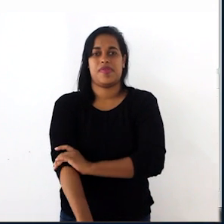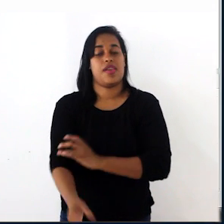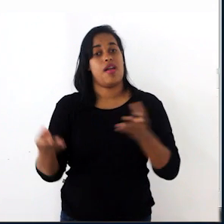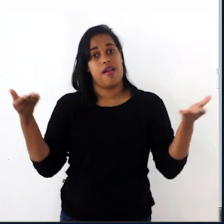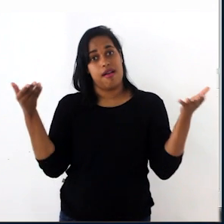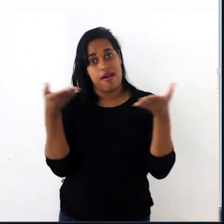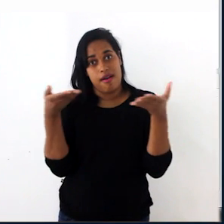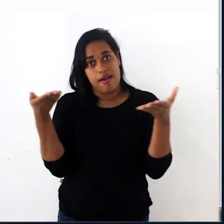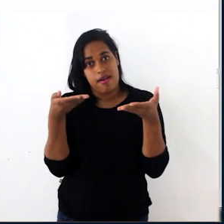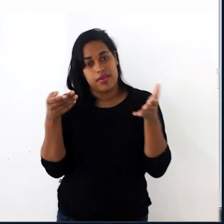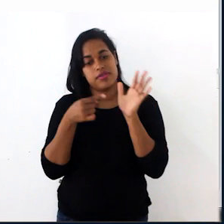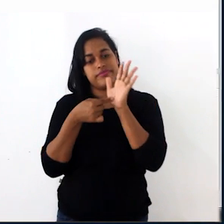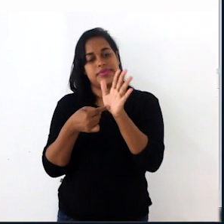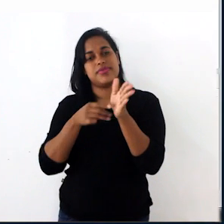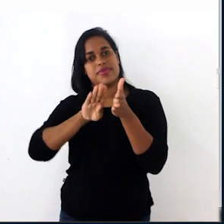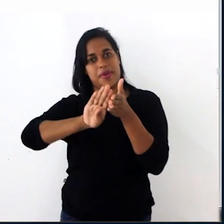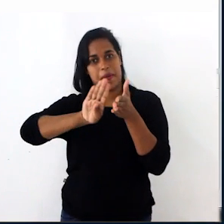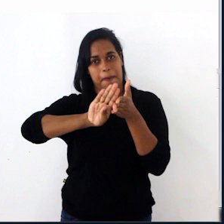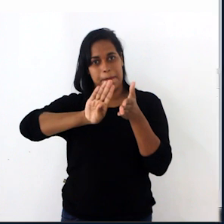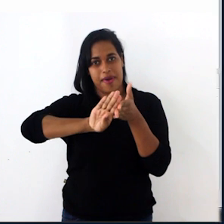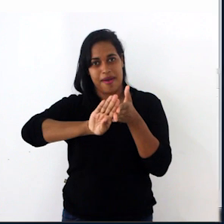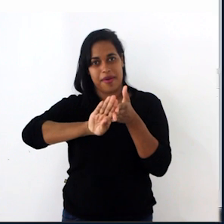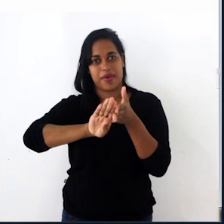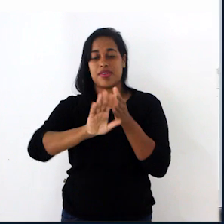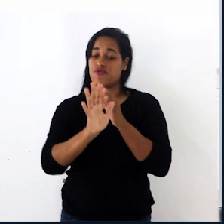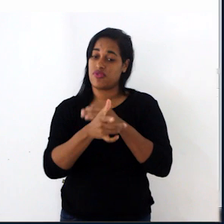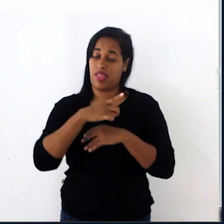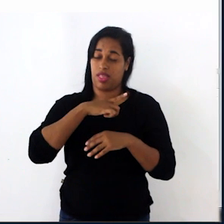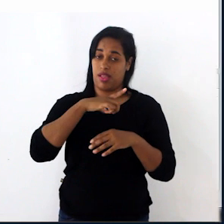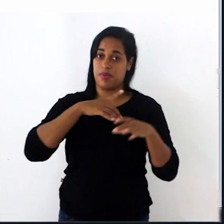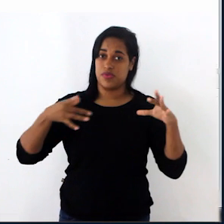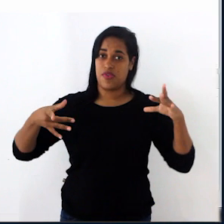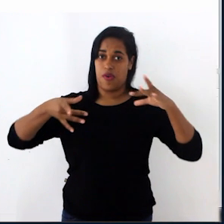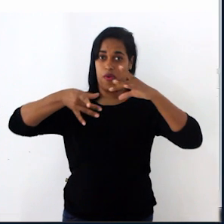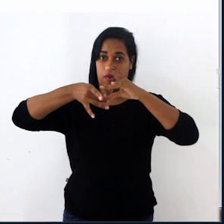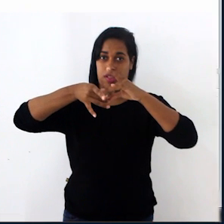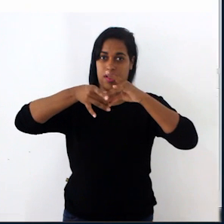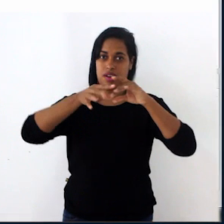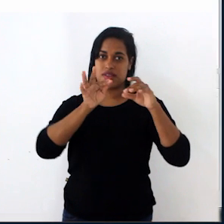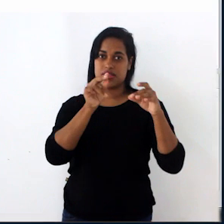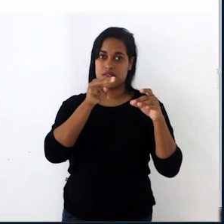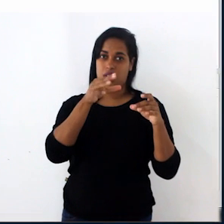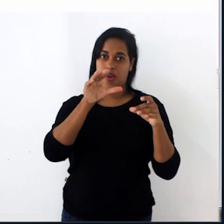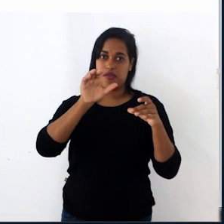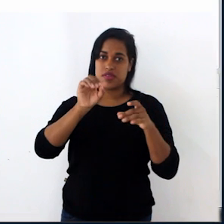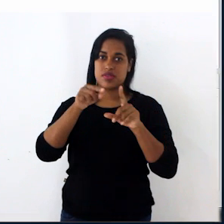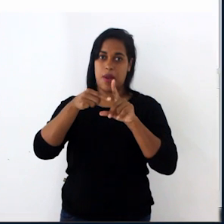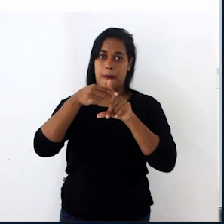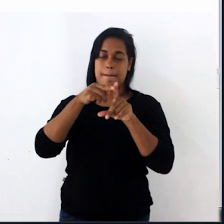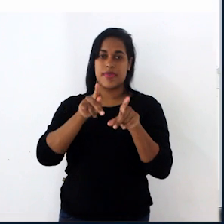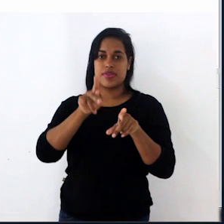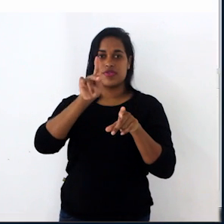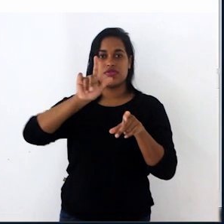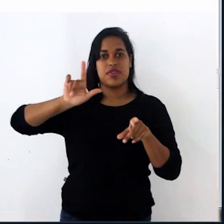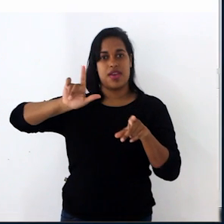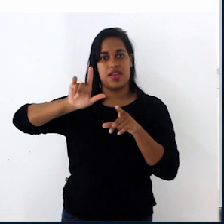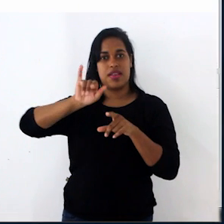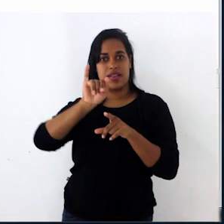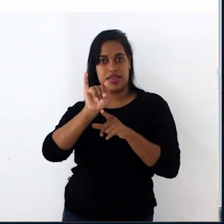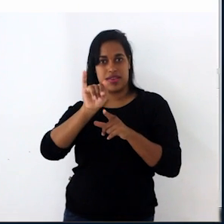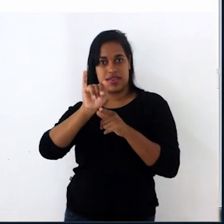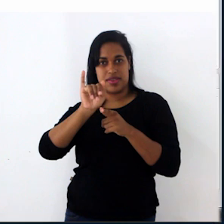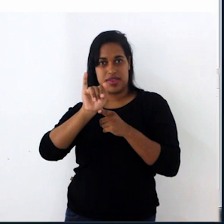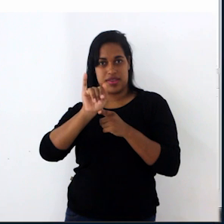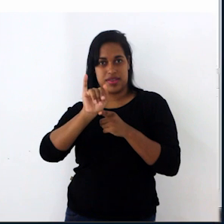Agora vamos entregar para o banco. Como já temos uma conexão, vamos chamar a função MySQL e